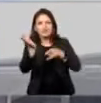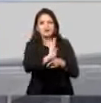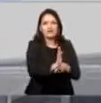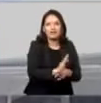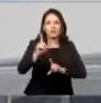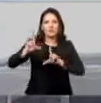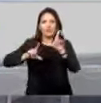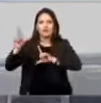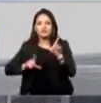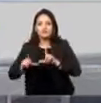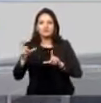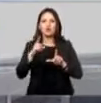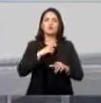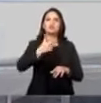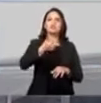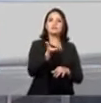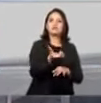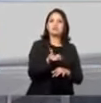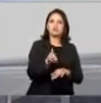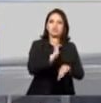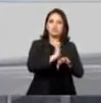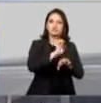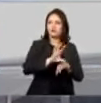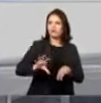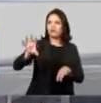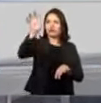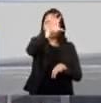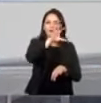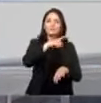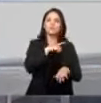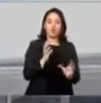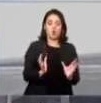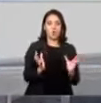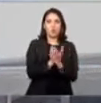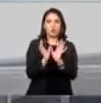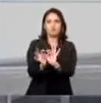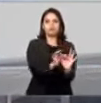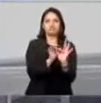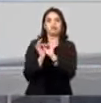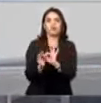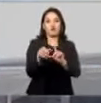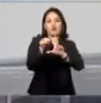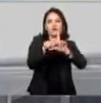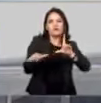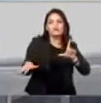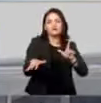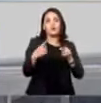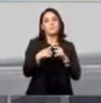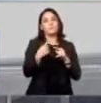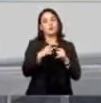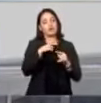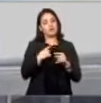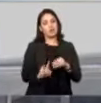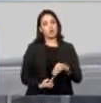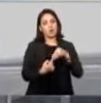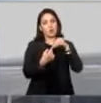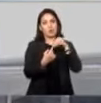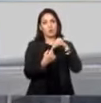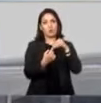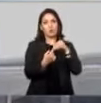por 16 estados da federação. Formamos a categoria mais unida do audiovisual brasileiro ao reunir em uma única entidade nacional